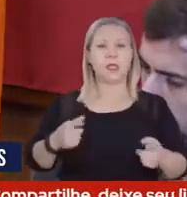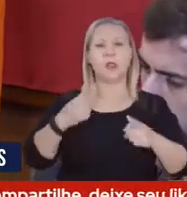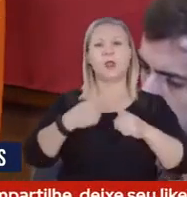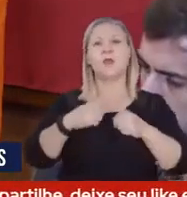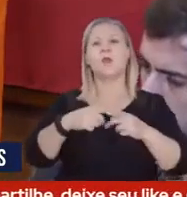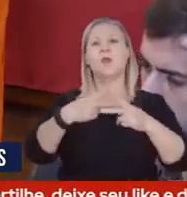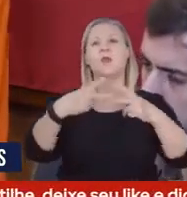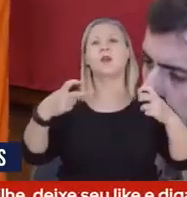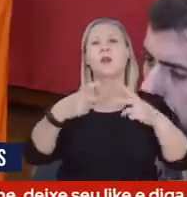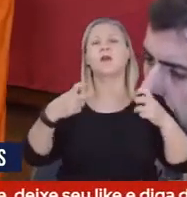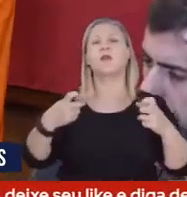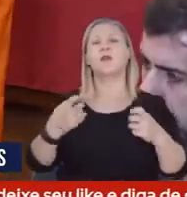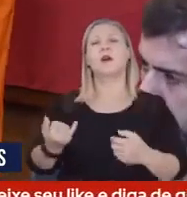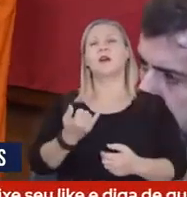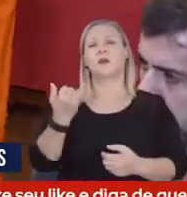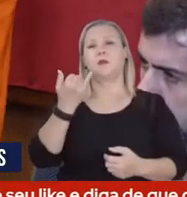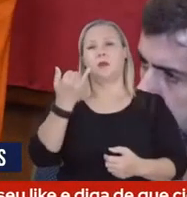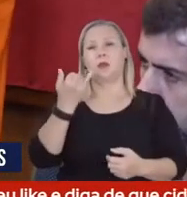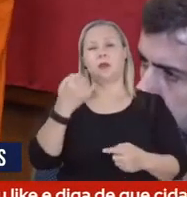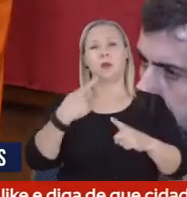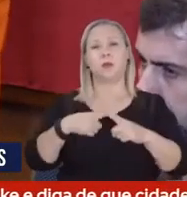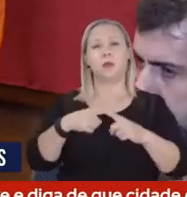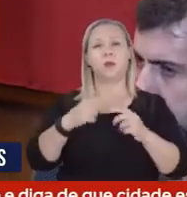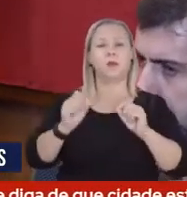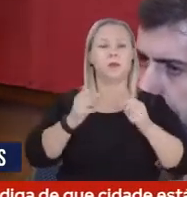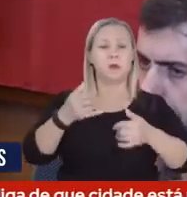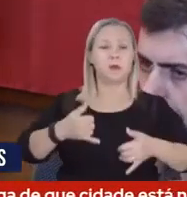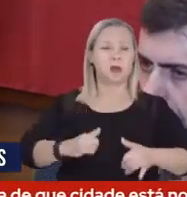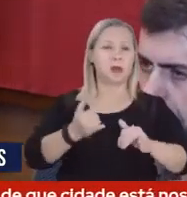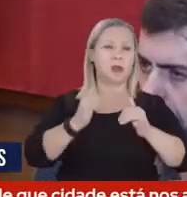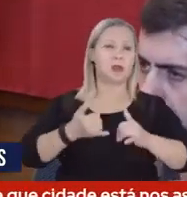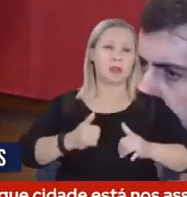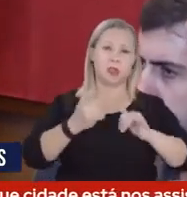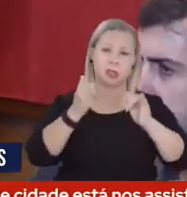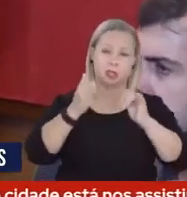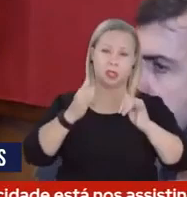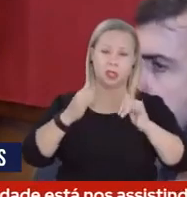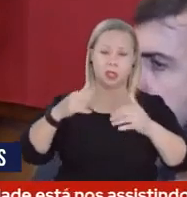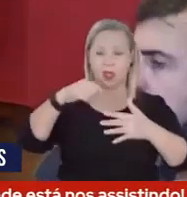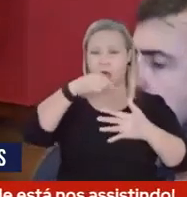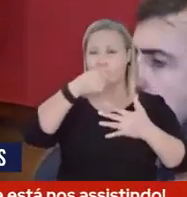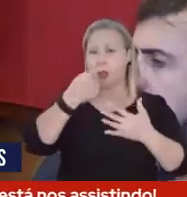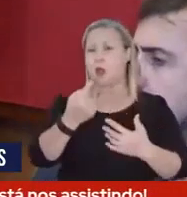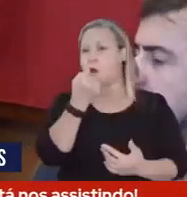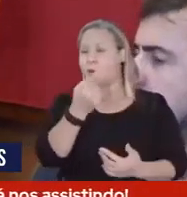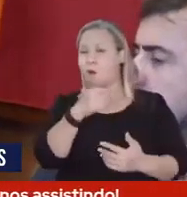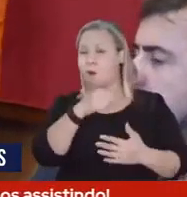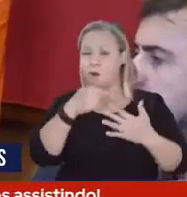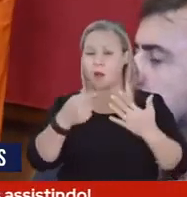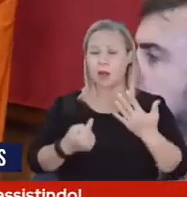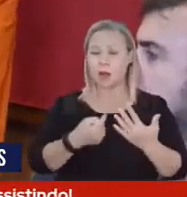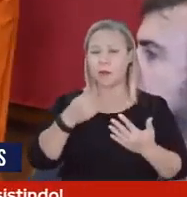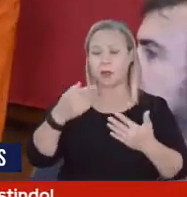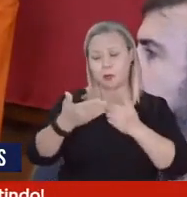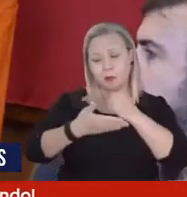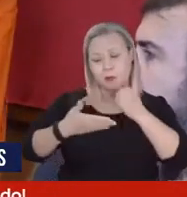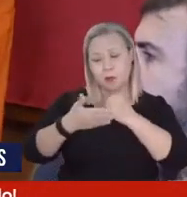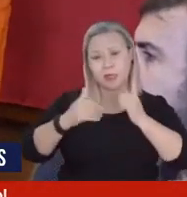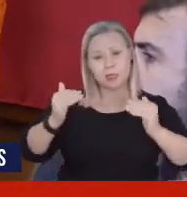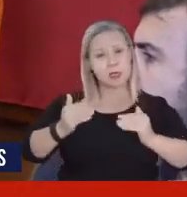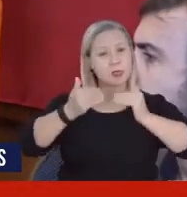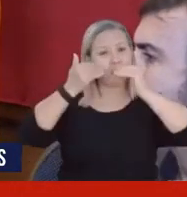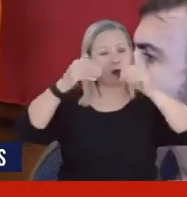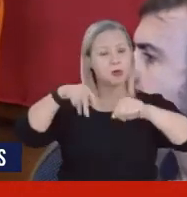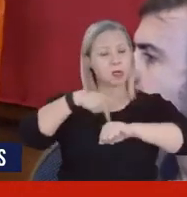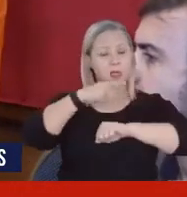E a Eletrobras também? Porque a energia. Energia é um elemento básico da soberania das nações. A nação